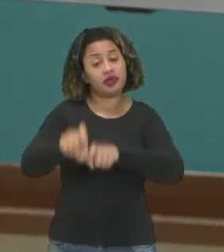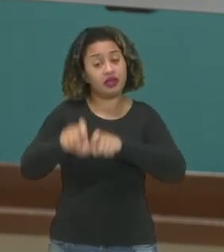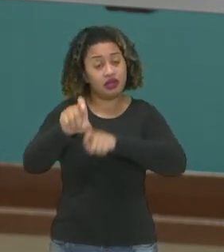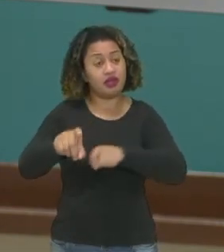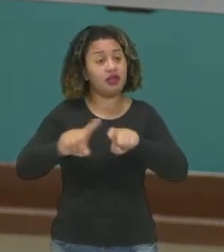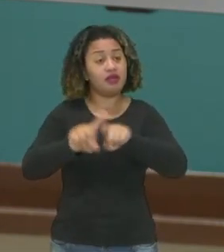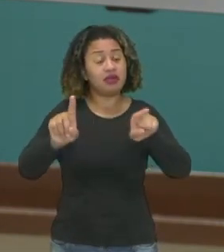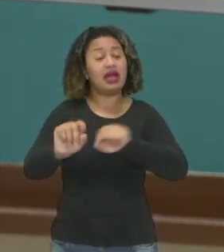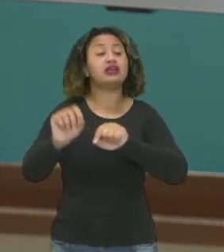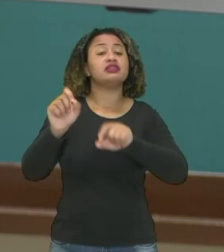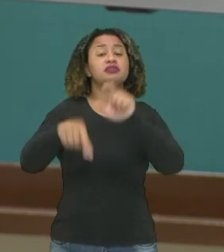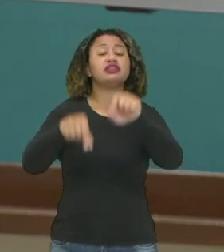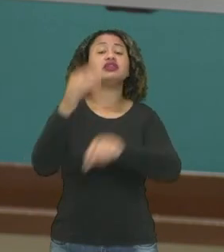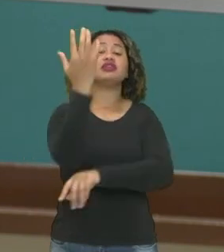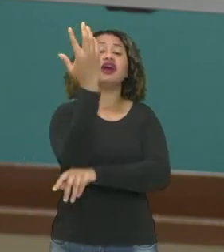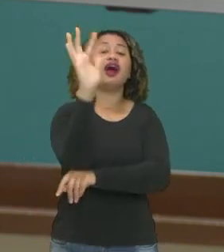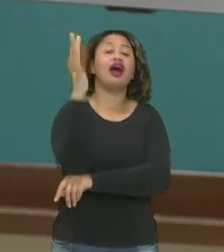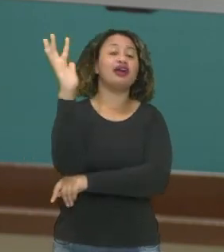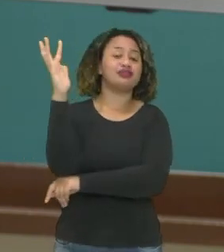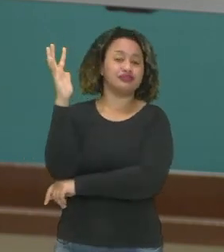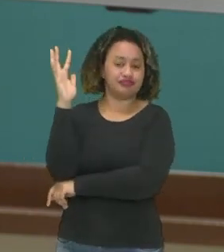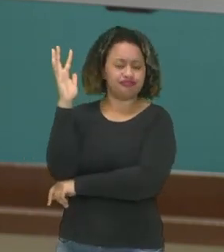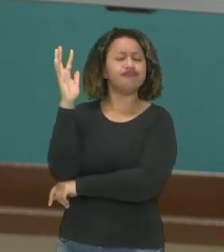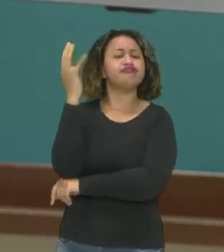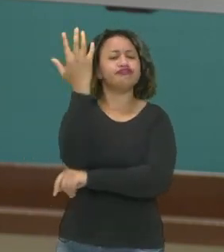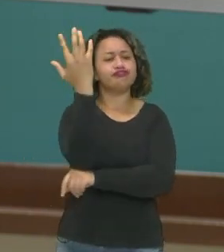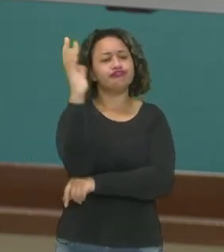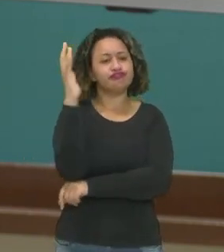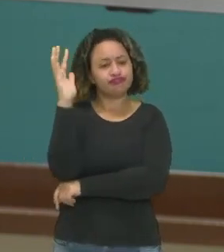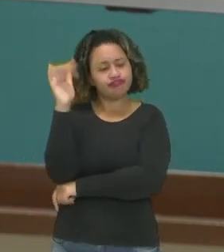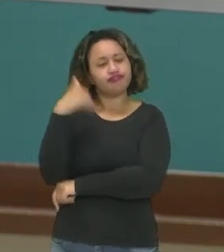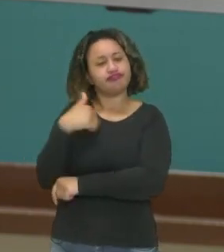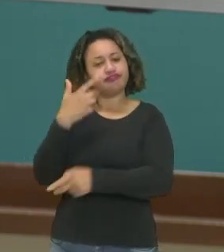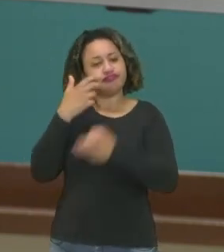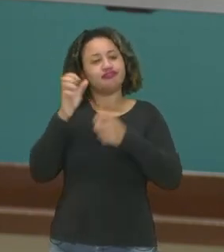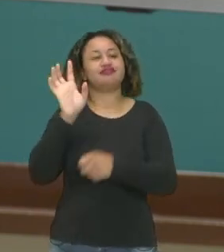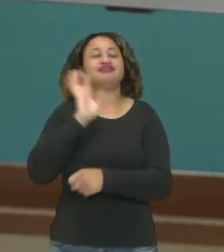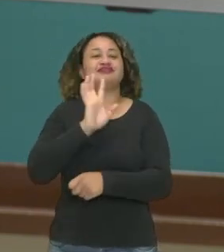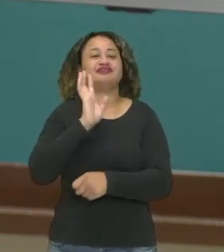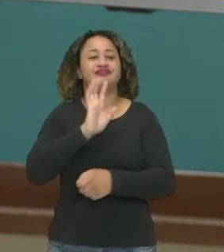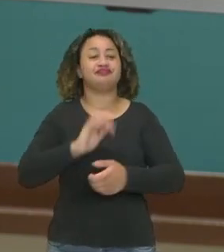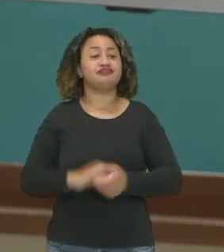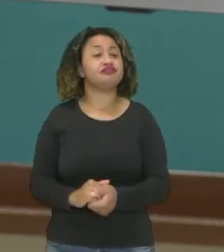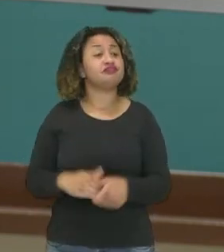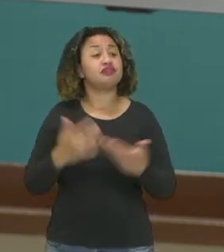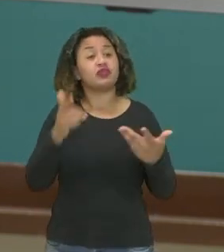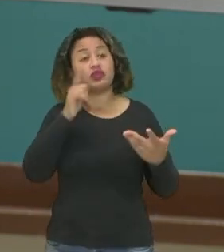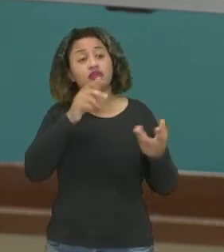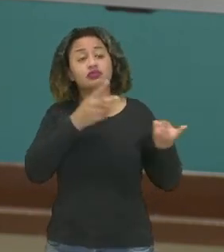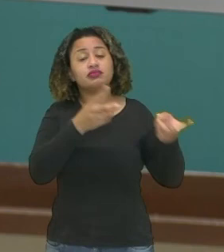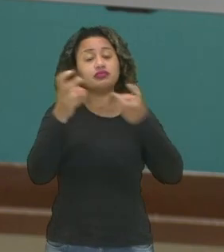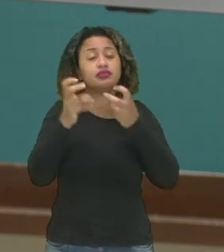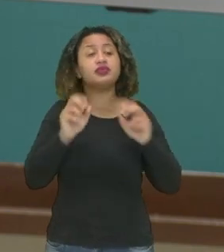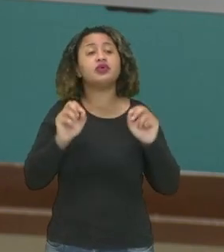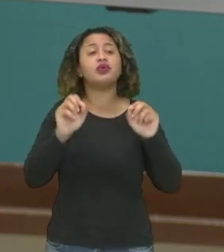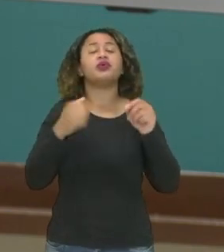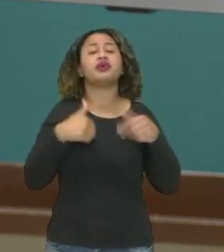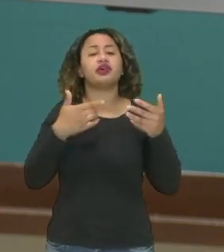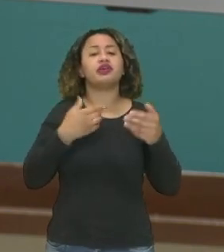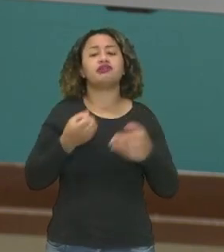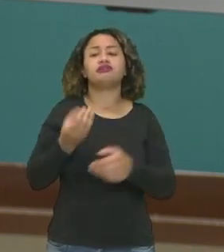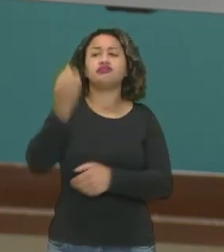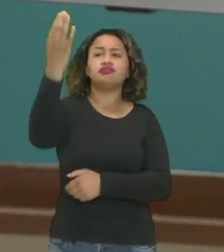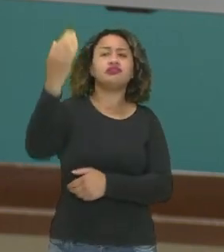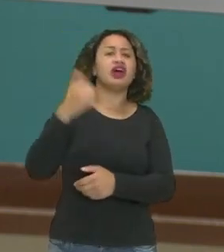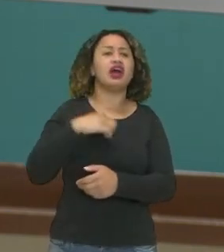nós plantamos árvore, né? É plantio de árvore. Olha que bacana isso aqui, por exemplo. A gente observa, quando vai estar